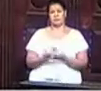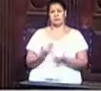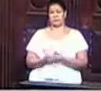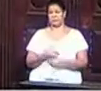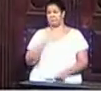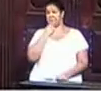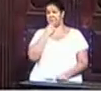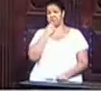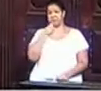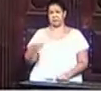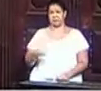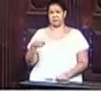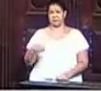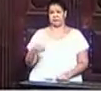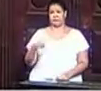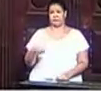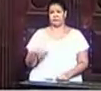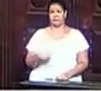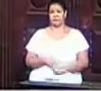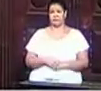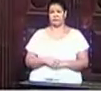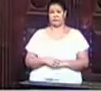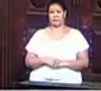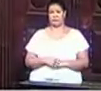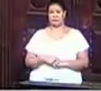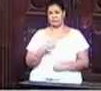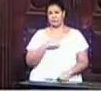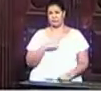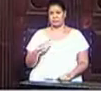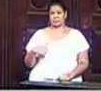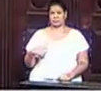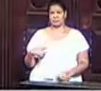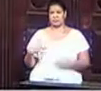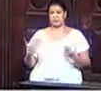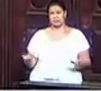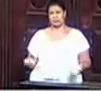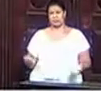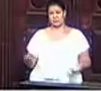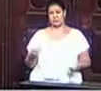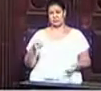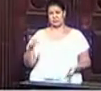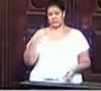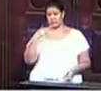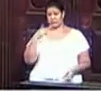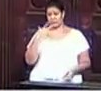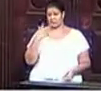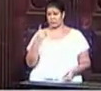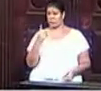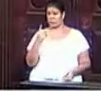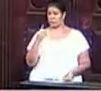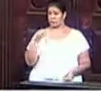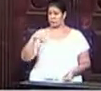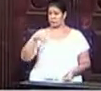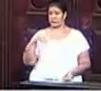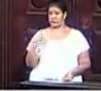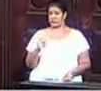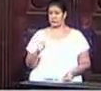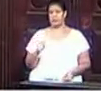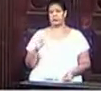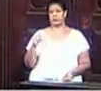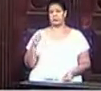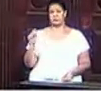nenhuma obrigatoriedade de implantar a linha de São Gonçalo. Ou seja, estão dizendo para os 1 milhão de gonçalenses,